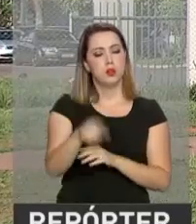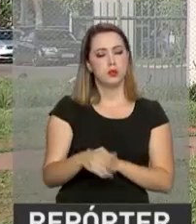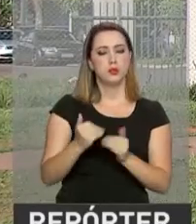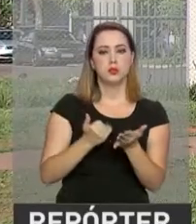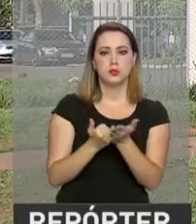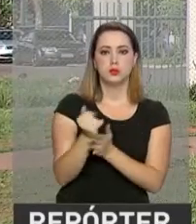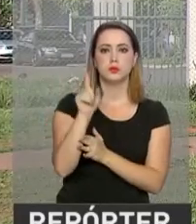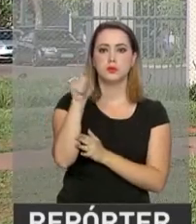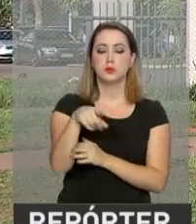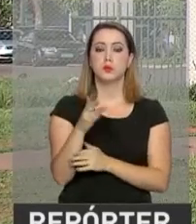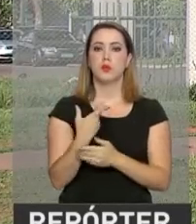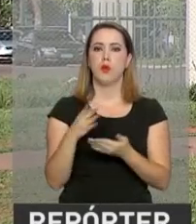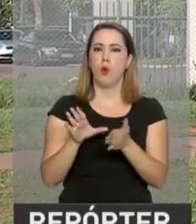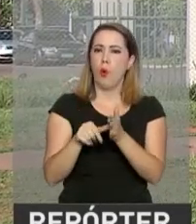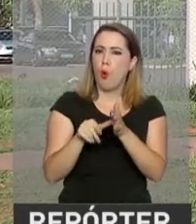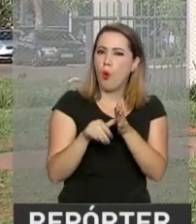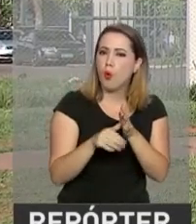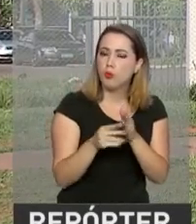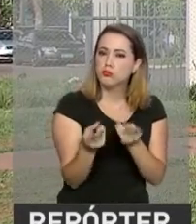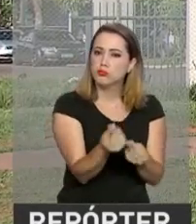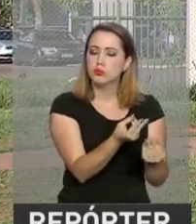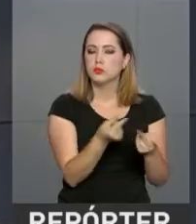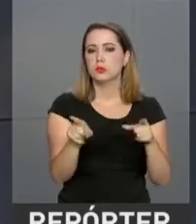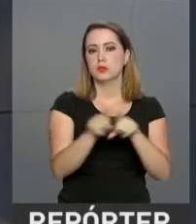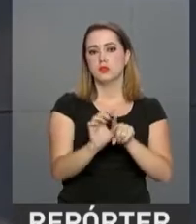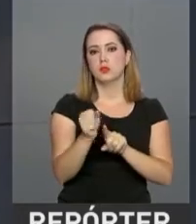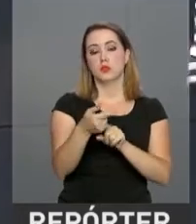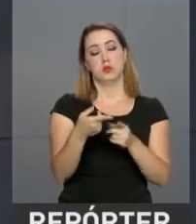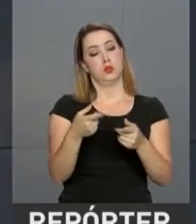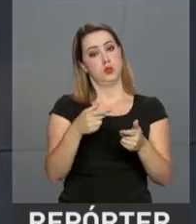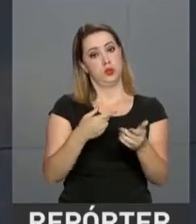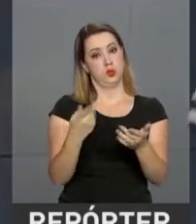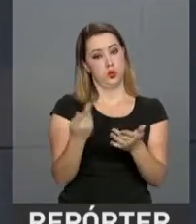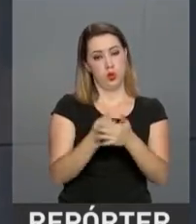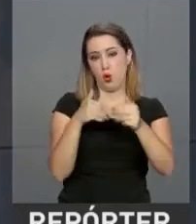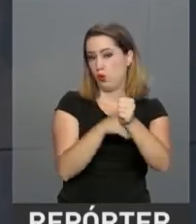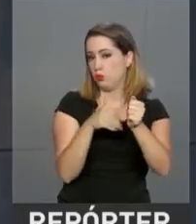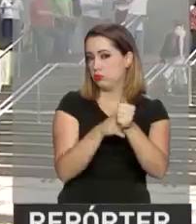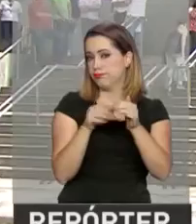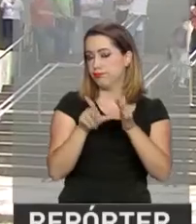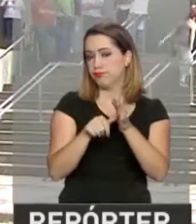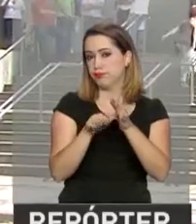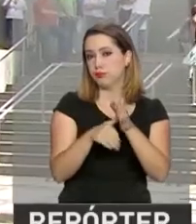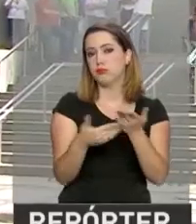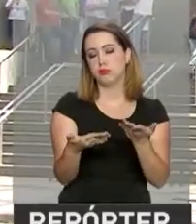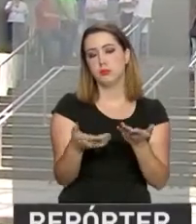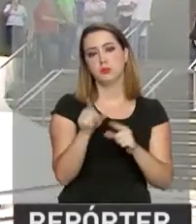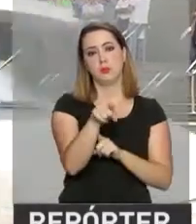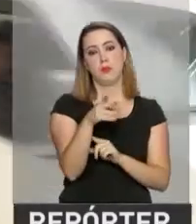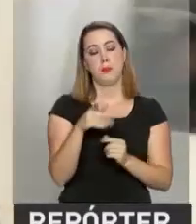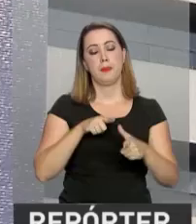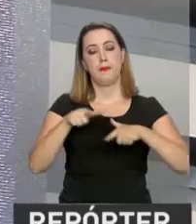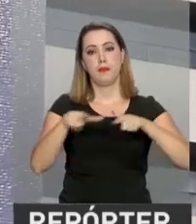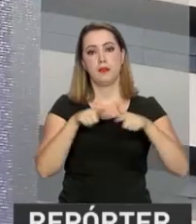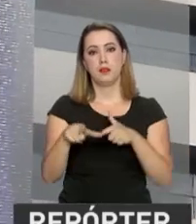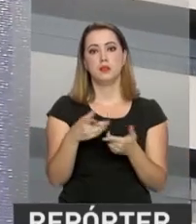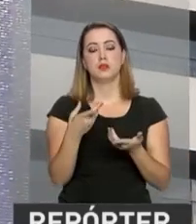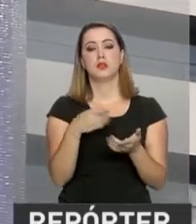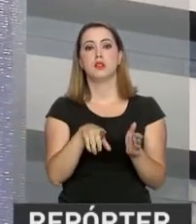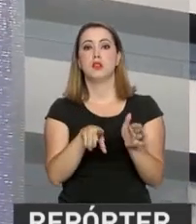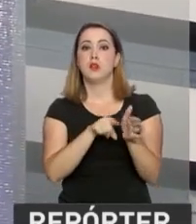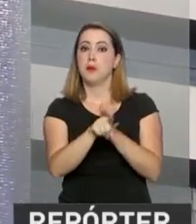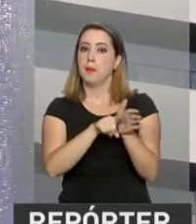contra o desvio de verbas públicas e a lavagem de dinheiro vêm se realizando no país. São operações como a Lava